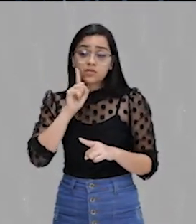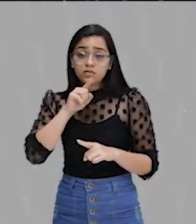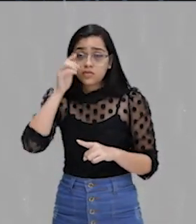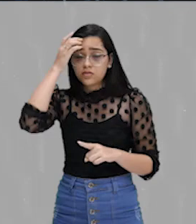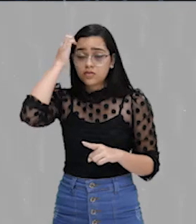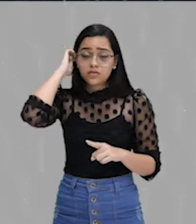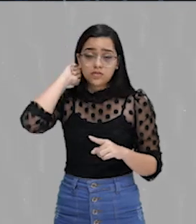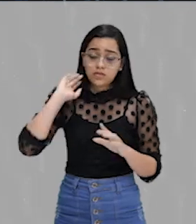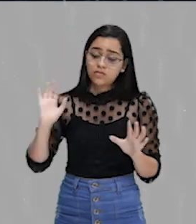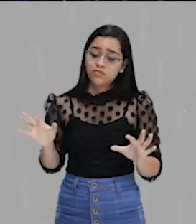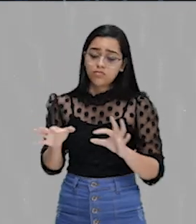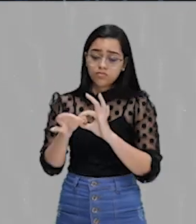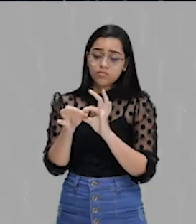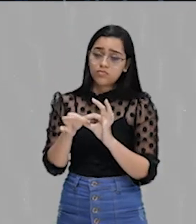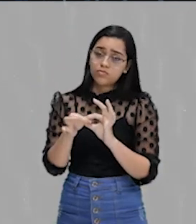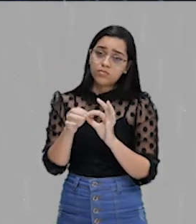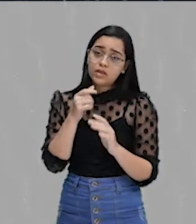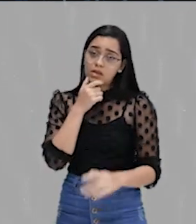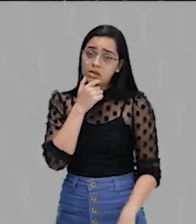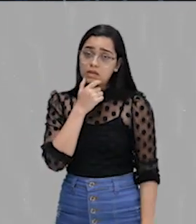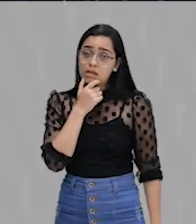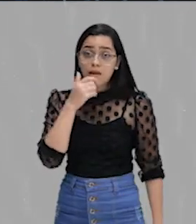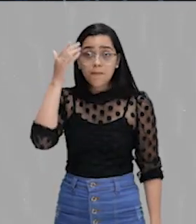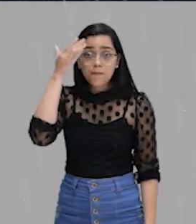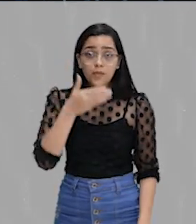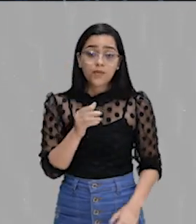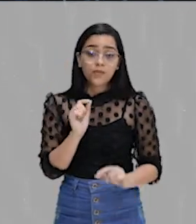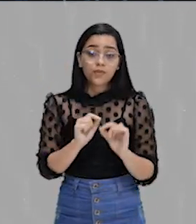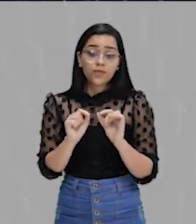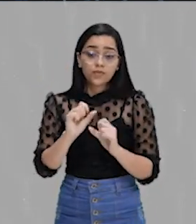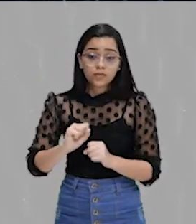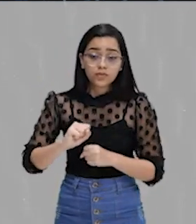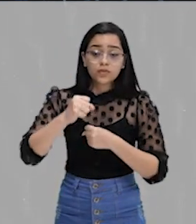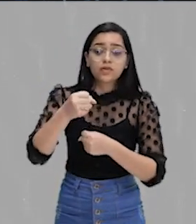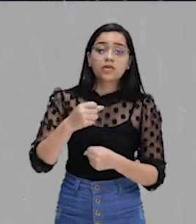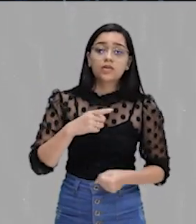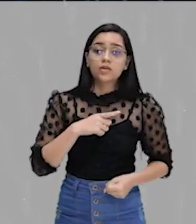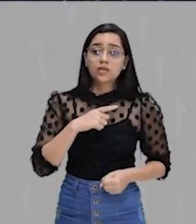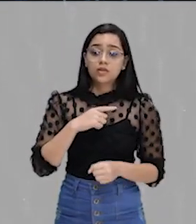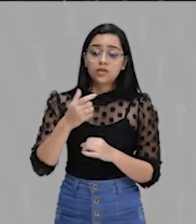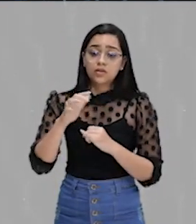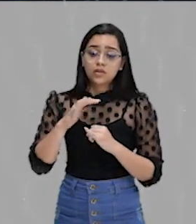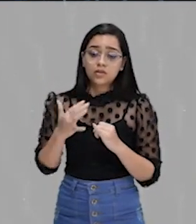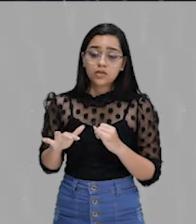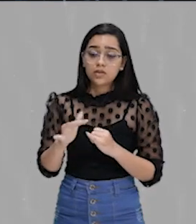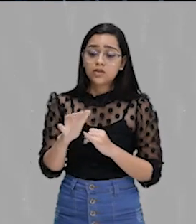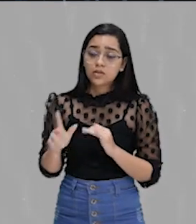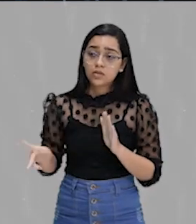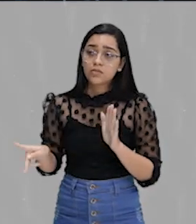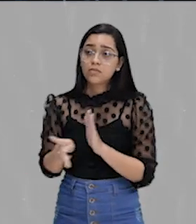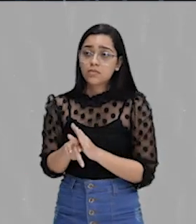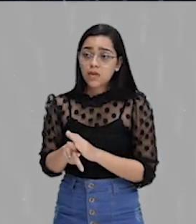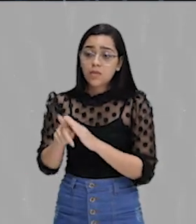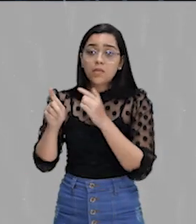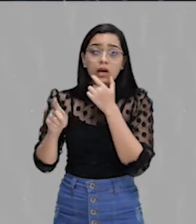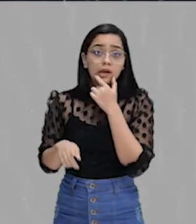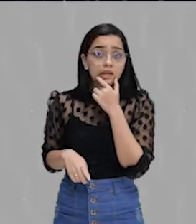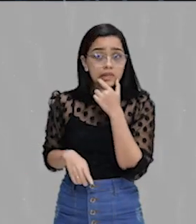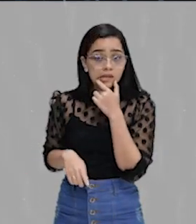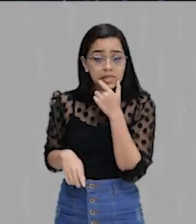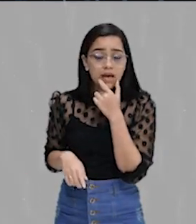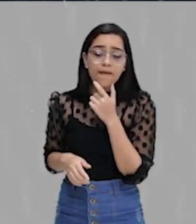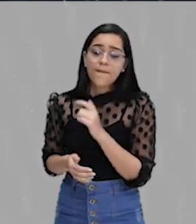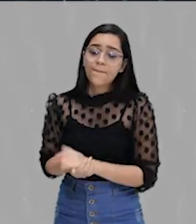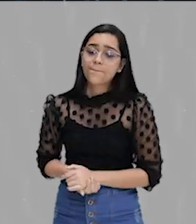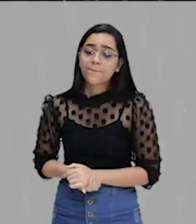histórico da Inglaterra. Tanto prova que os Estados Unidos defenderam a posição que as Malvinas pertenciam ao Reino Unido, pertenciam à